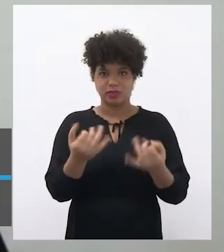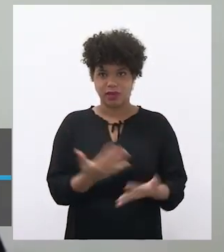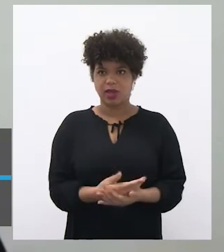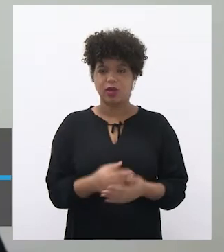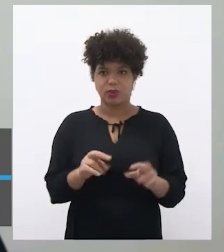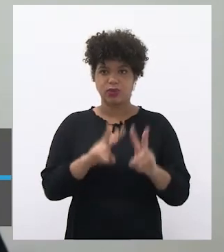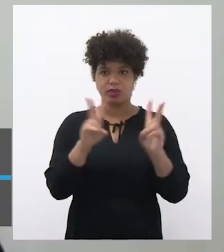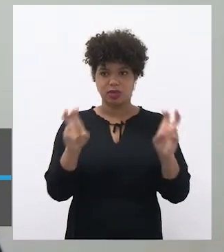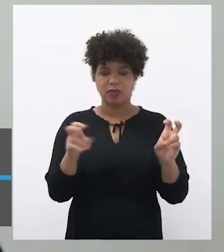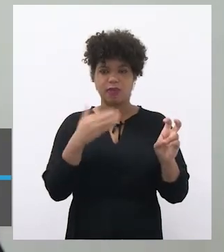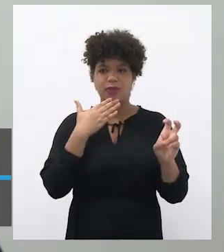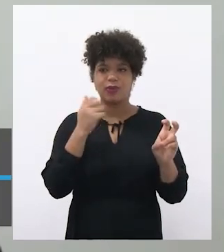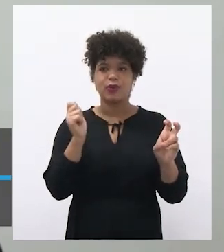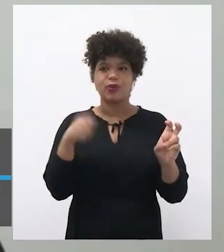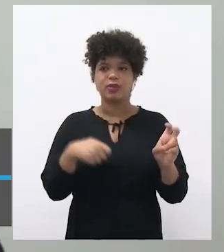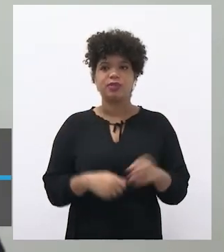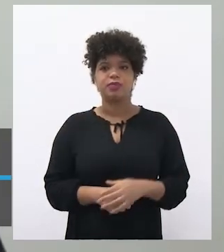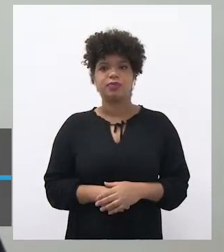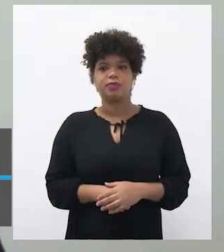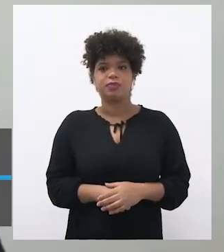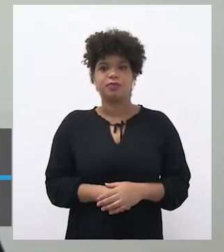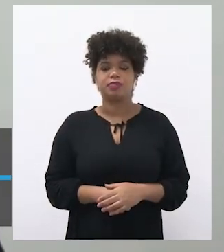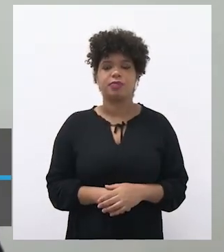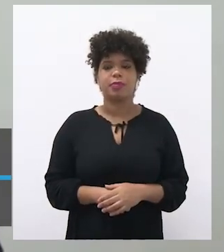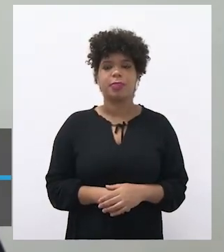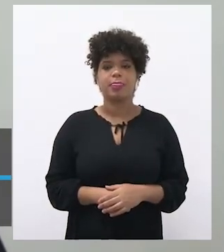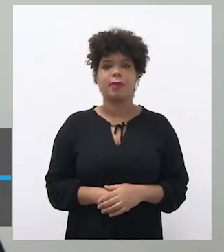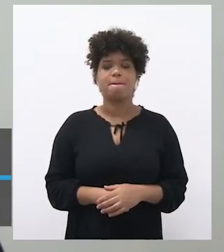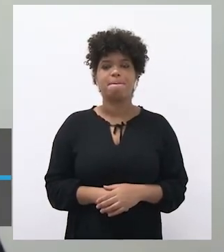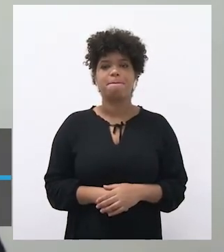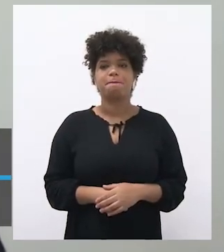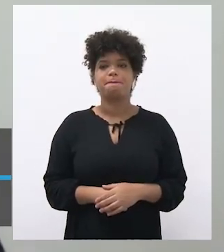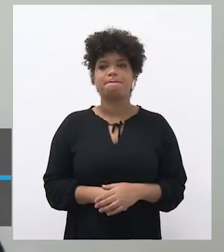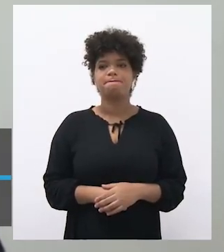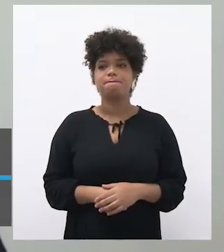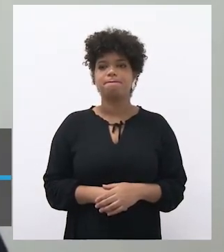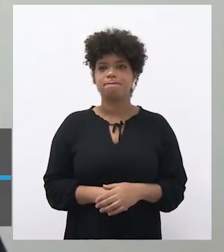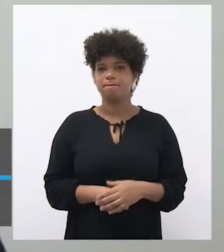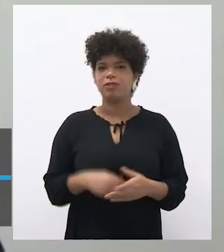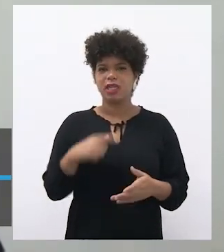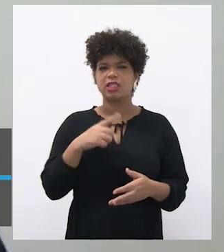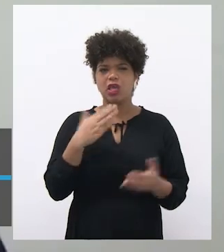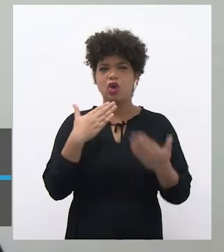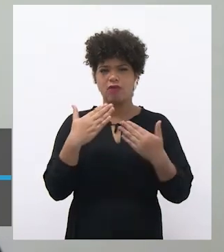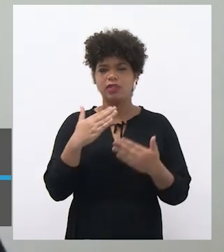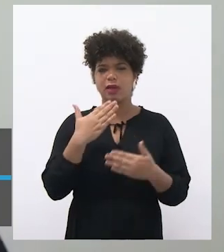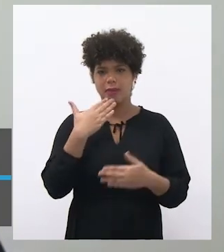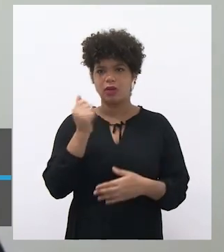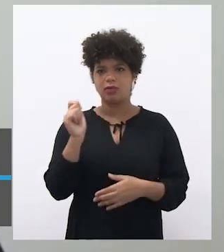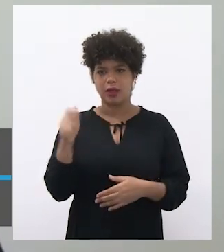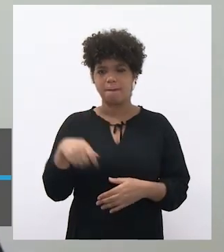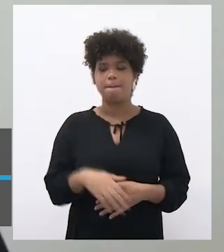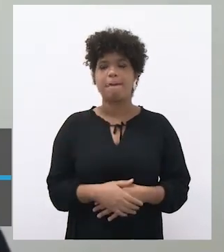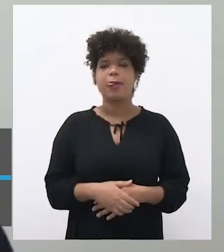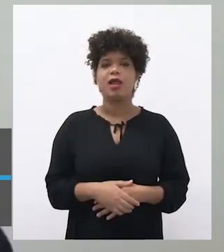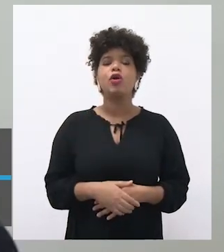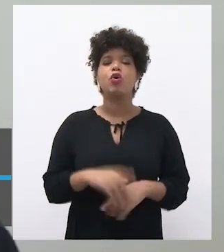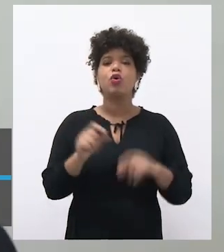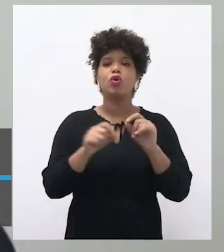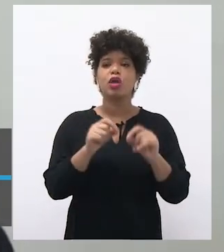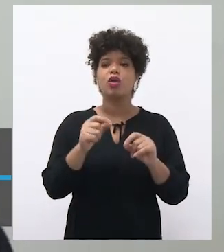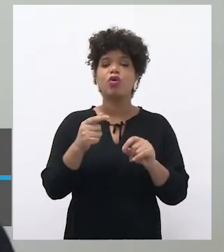Ela também pode ser um espaço de violação de direitos humanos. E quando isso ocorrer, o Estado tem todo o interesse de proteger os membros da